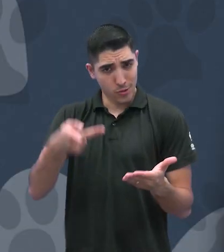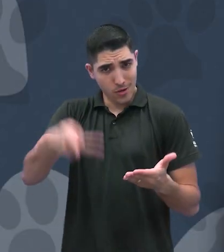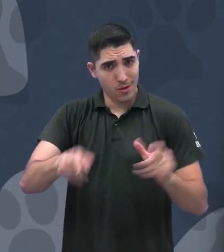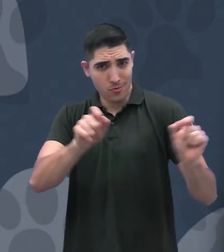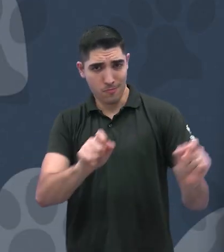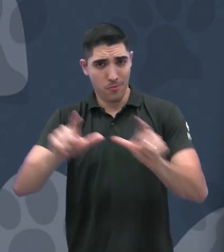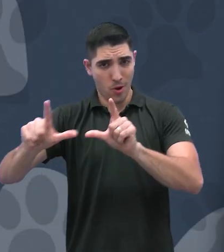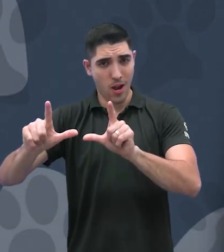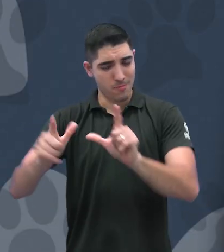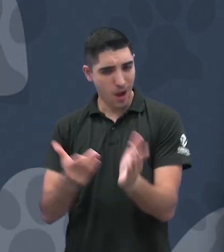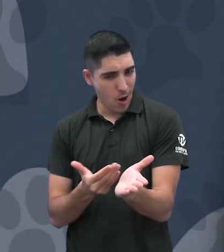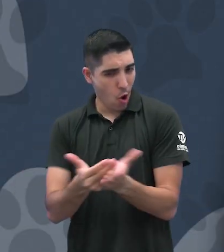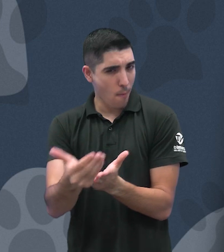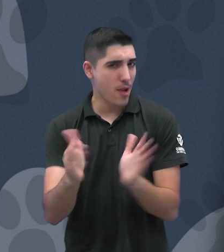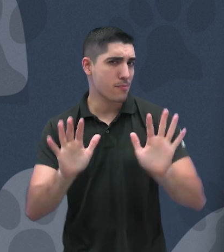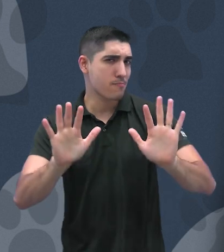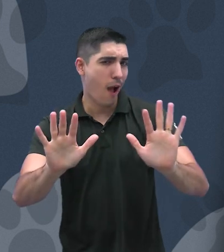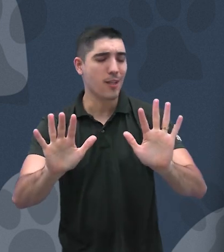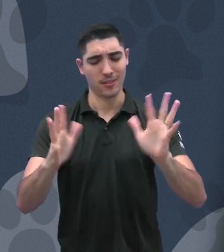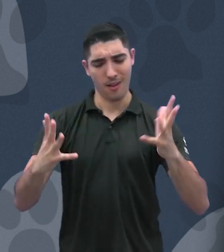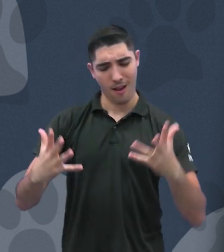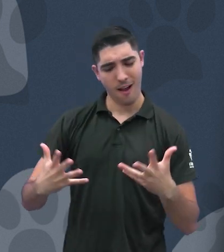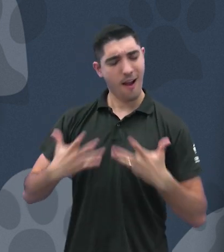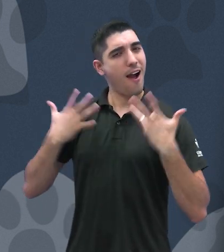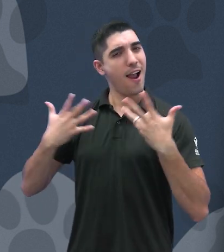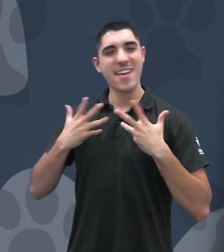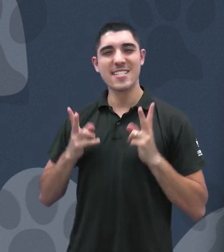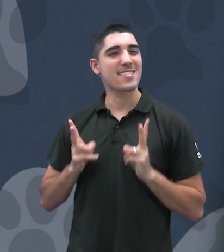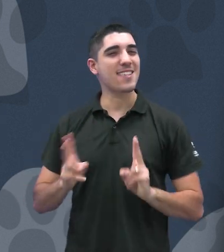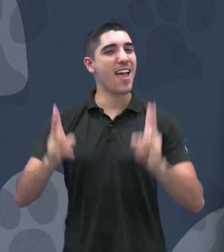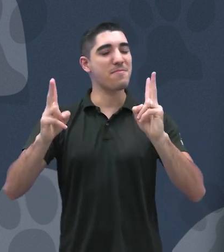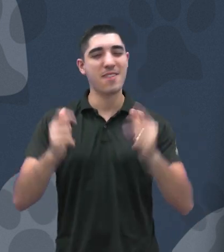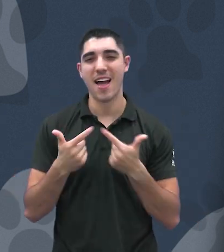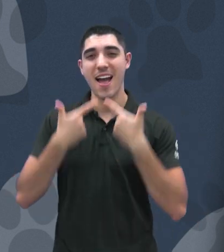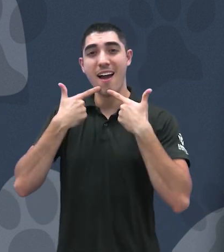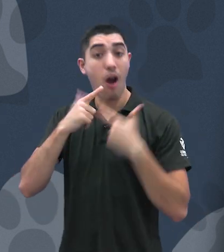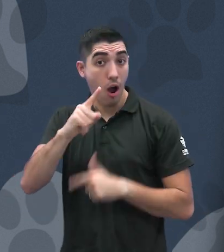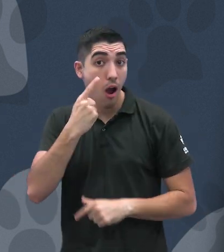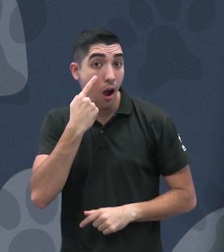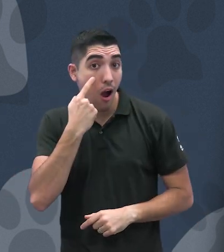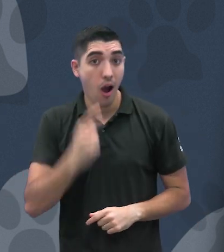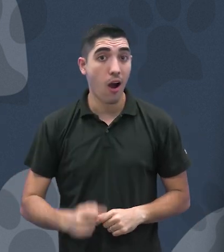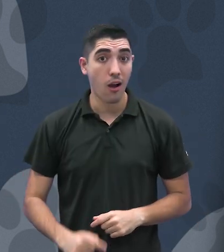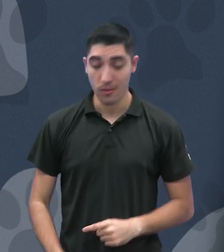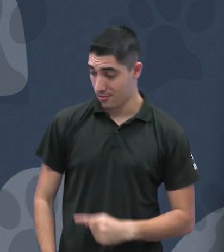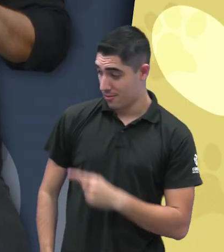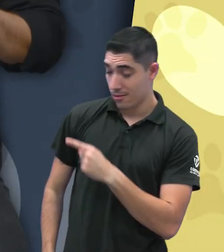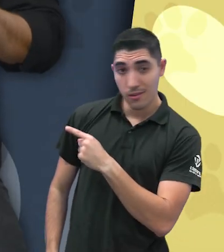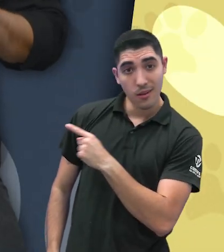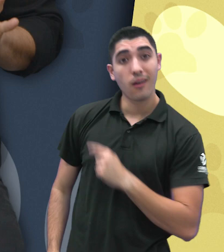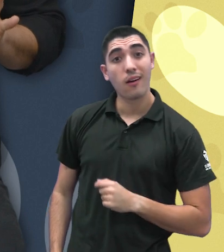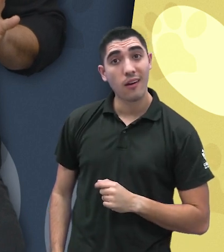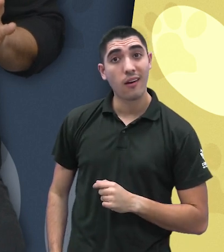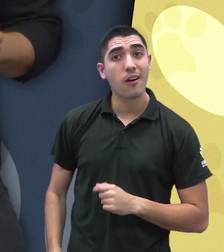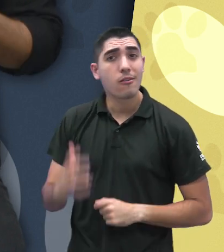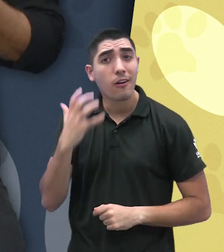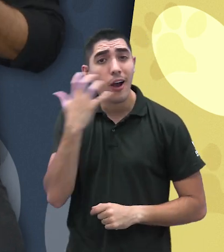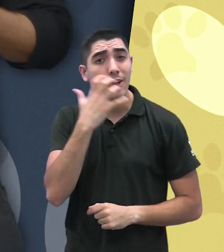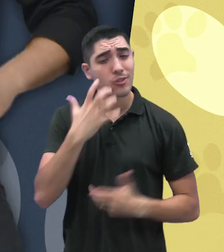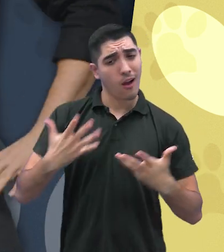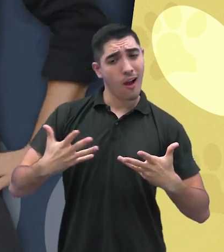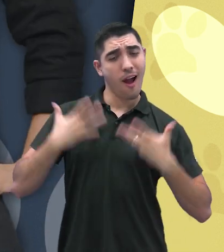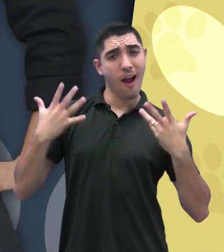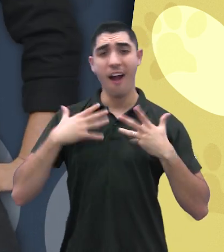hoje o Galeria Pet já vai começar, minha gente, com um astral, ó, lá em cima. Você quer ver só? Repara aqui, ó. Na alegria